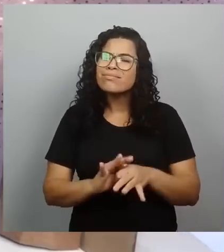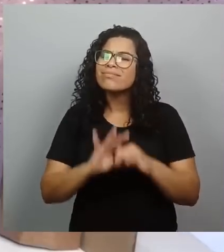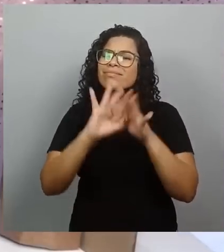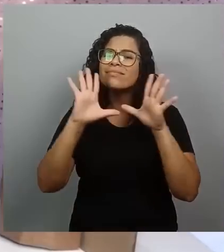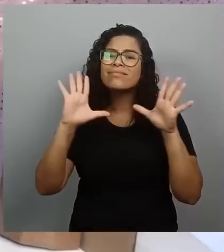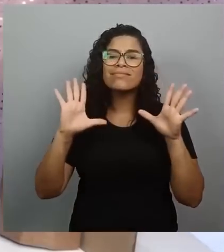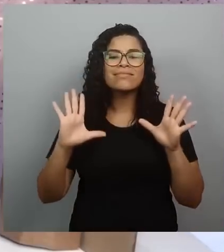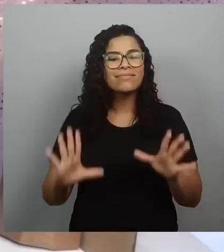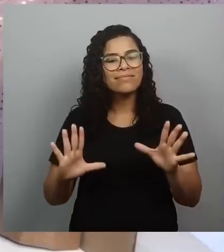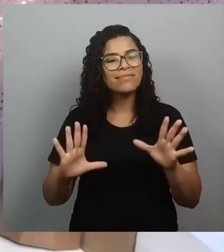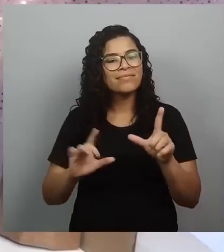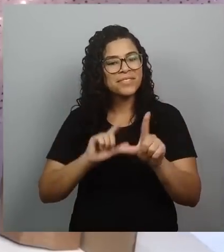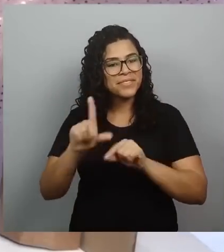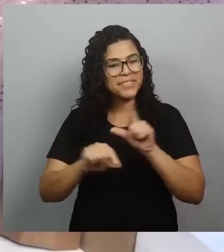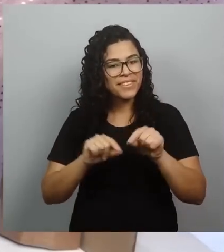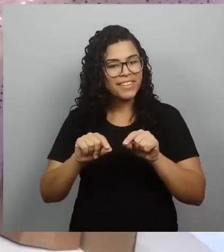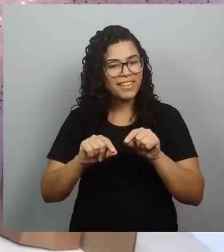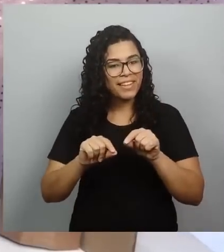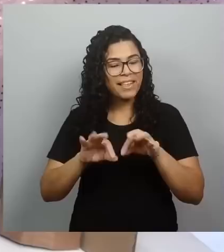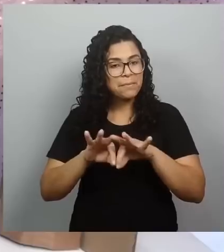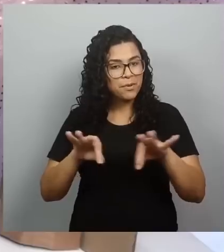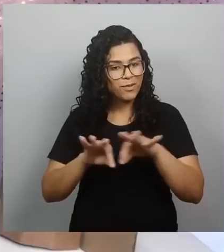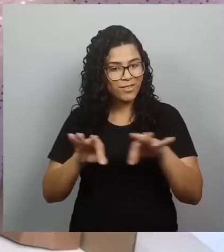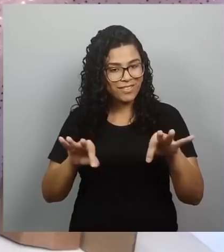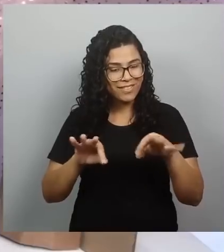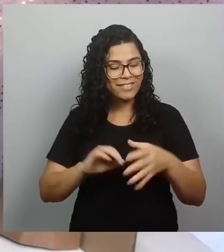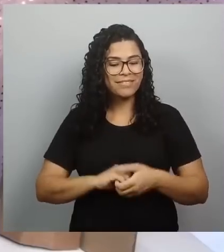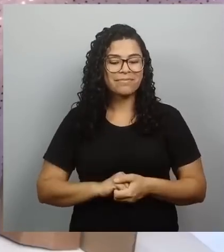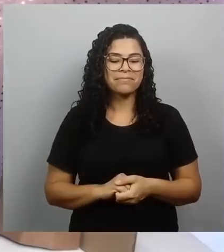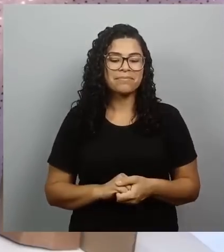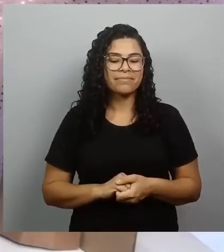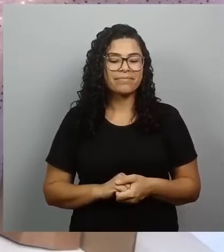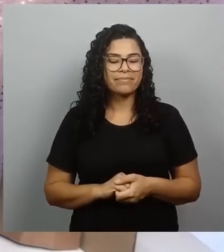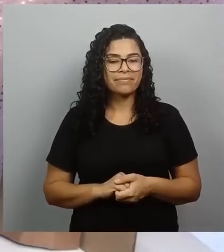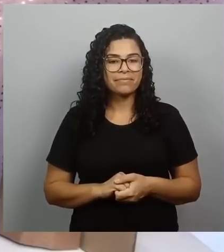Isso é aleatório. E aí,